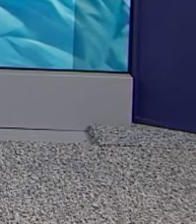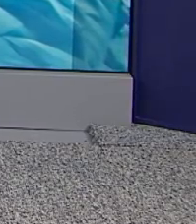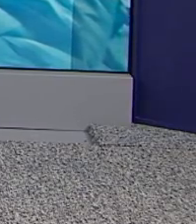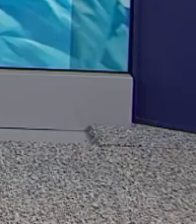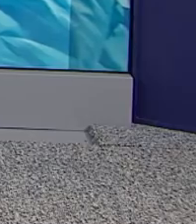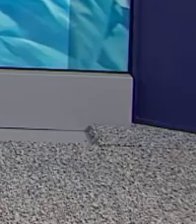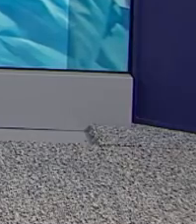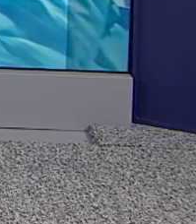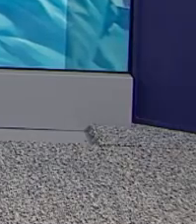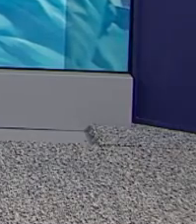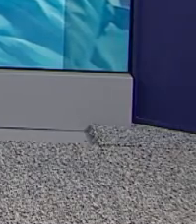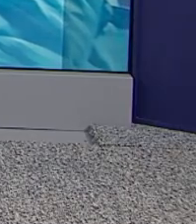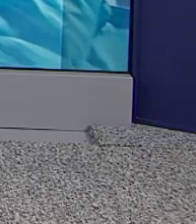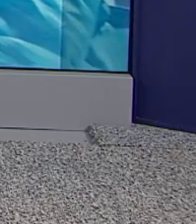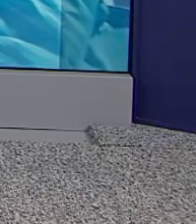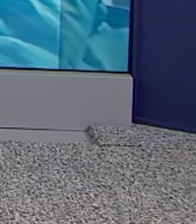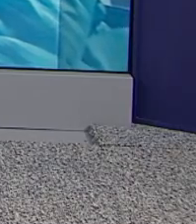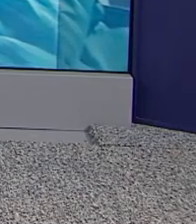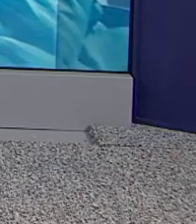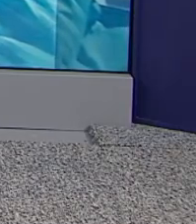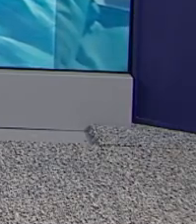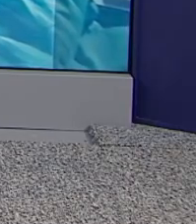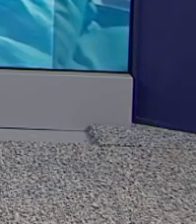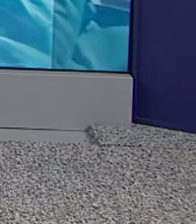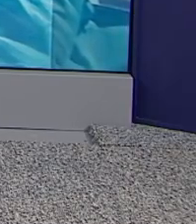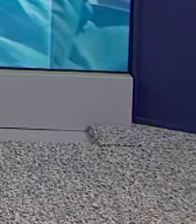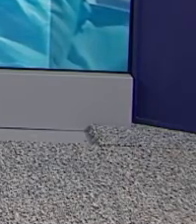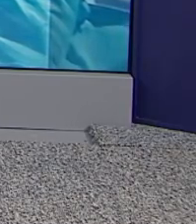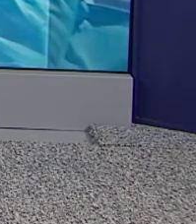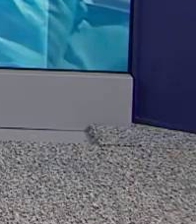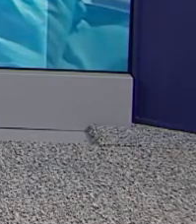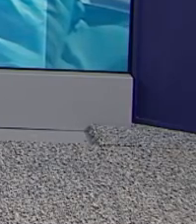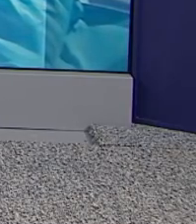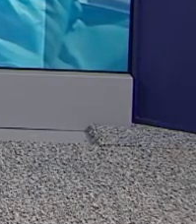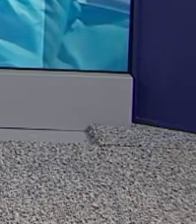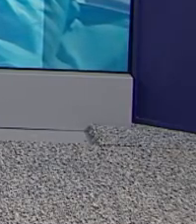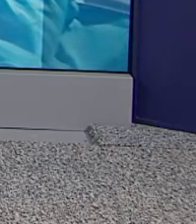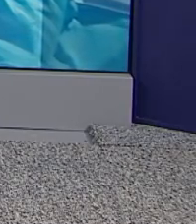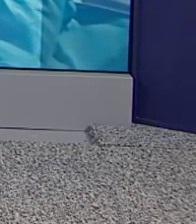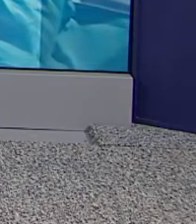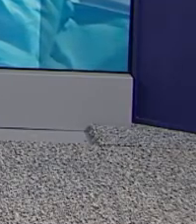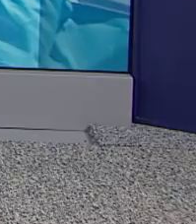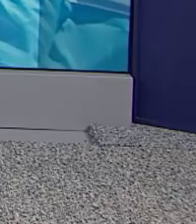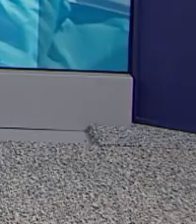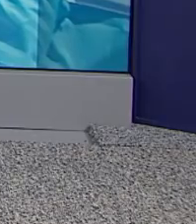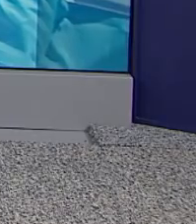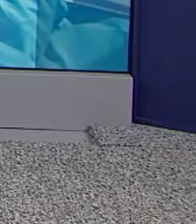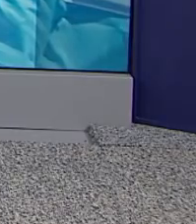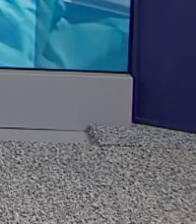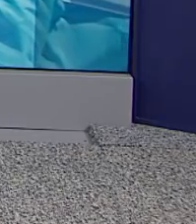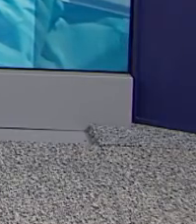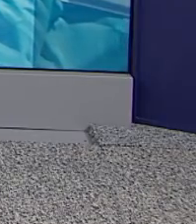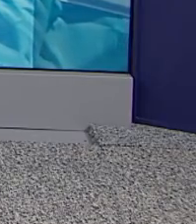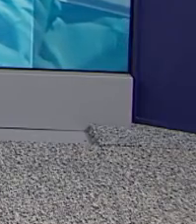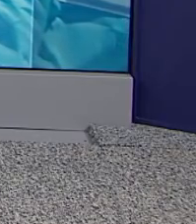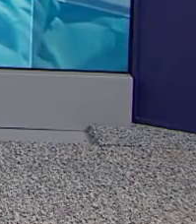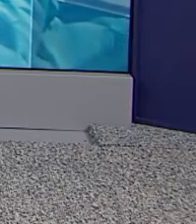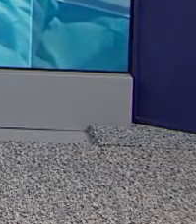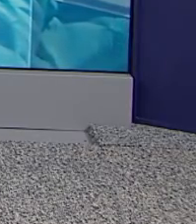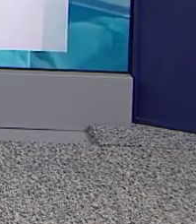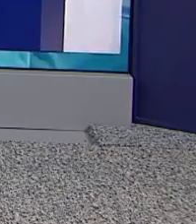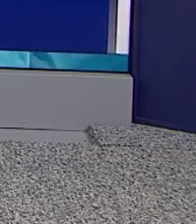aos líderes pelo presidente argentino maurício macri outras informações sobre esta viagem presidencial você